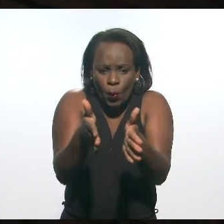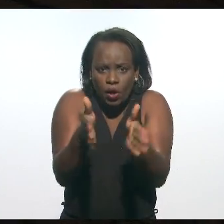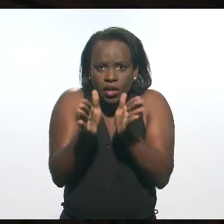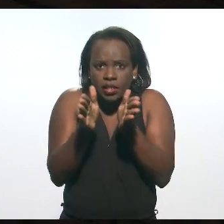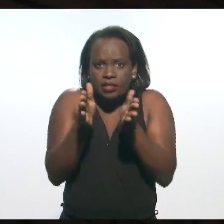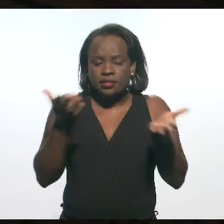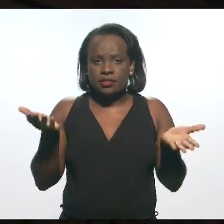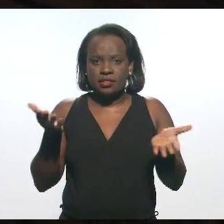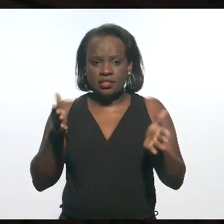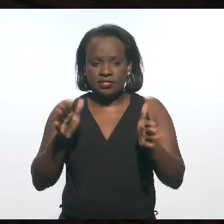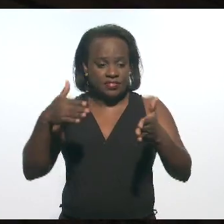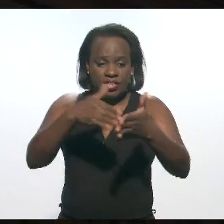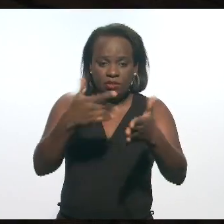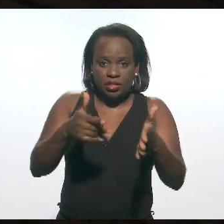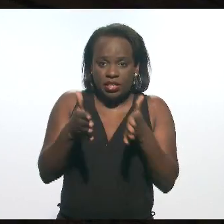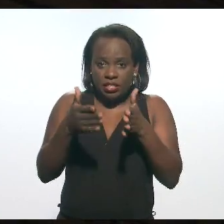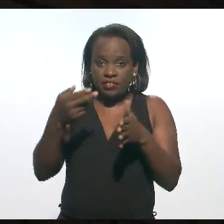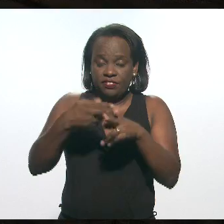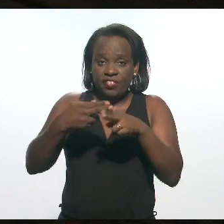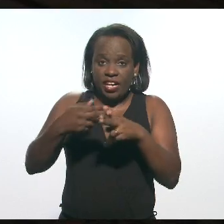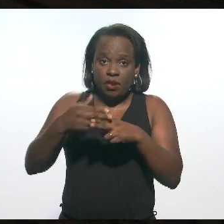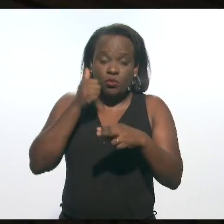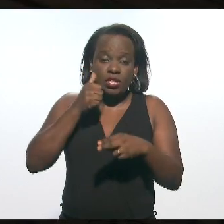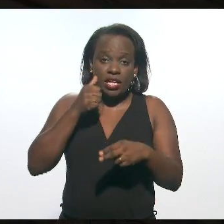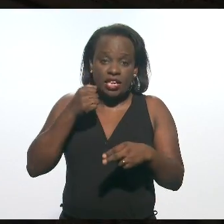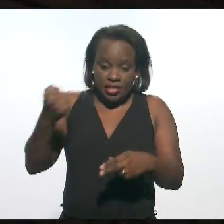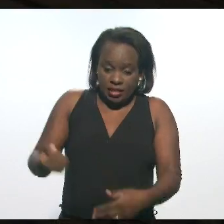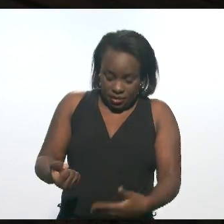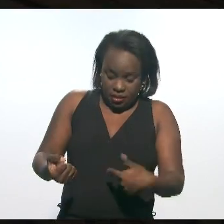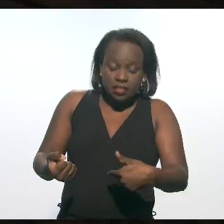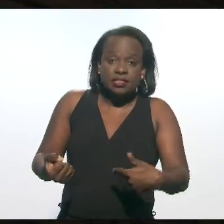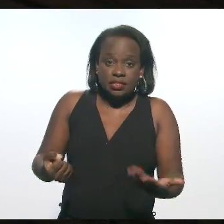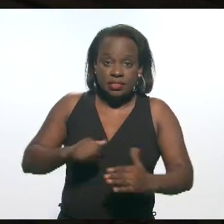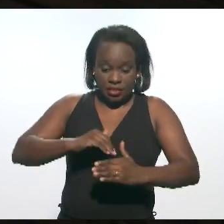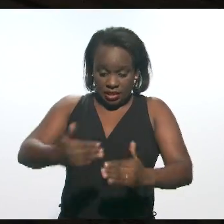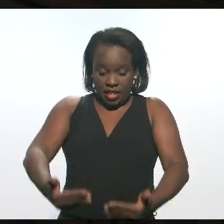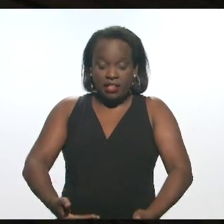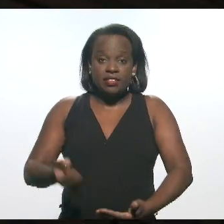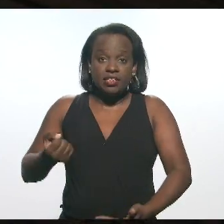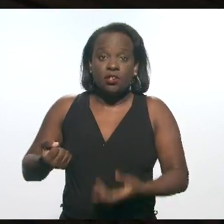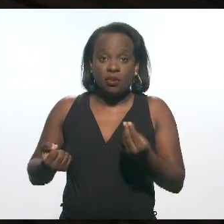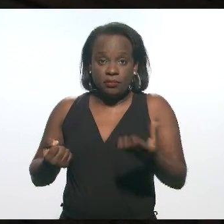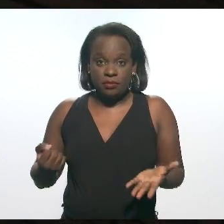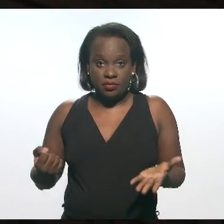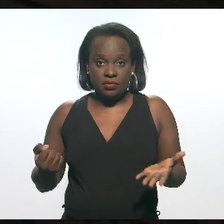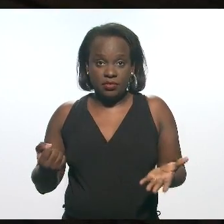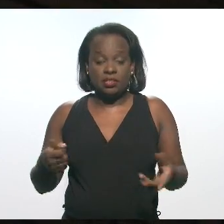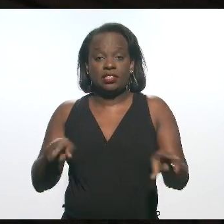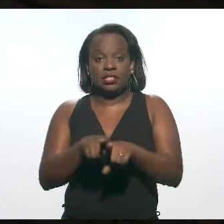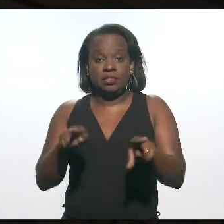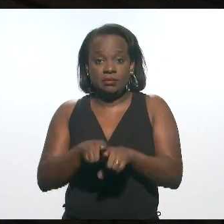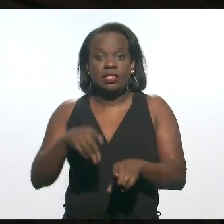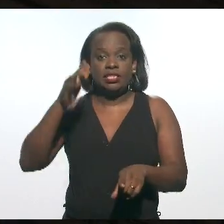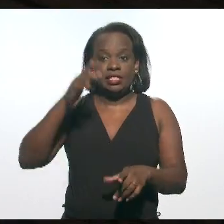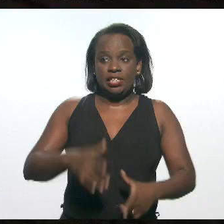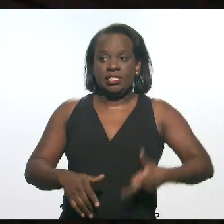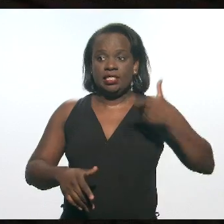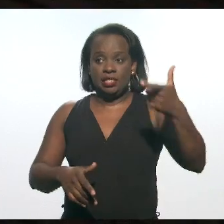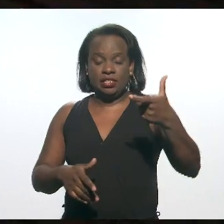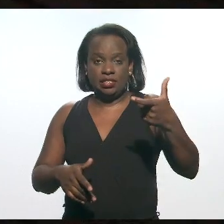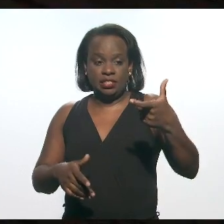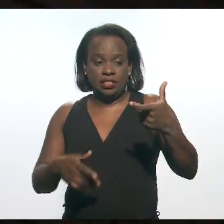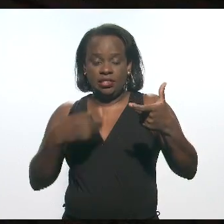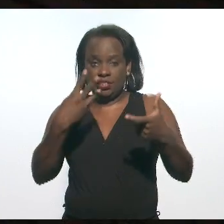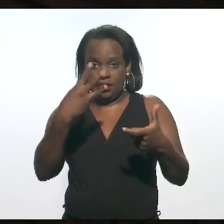saída a ponta aquela faca para direção da barriga daquela senhora e ao mesmo tempo ele saca